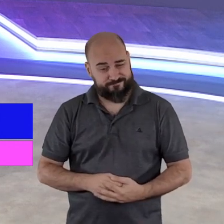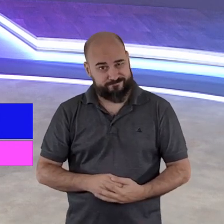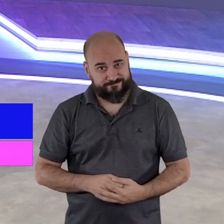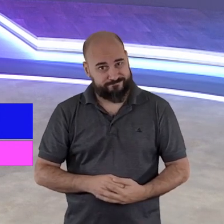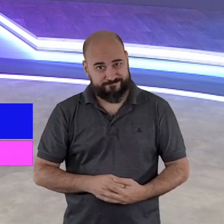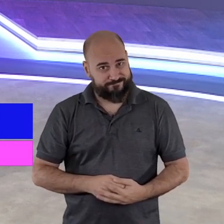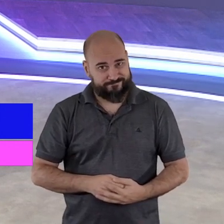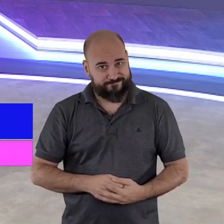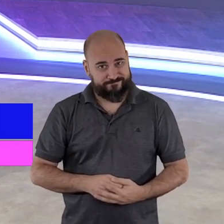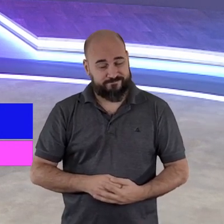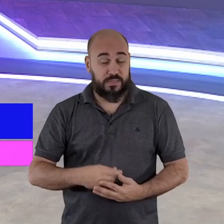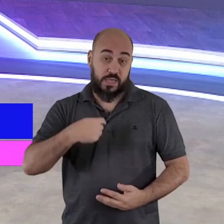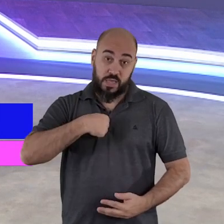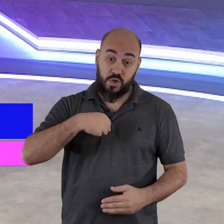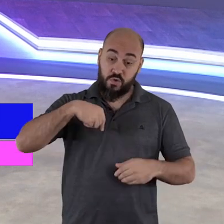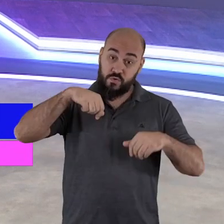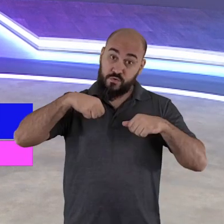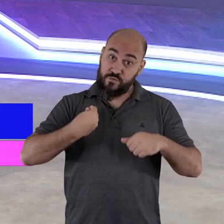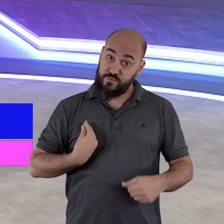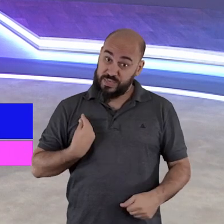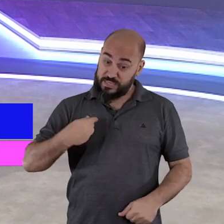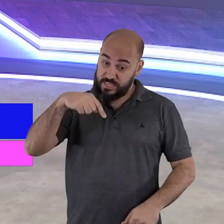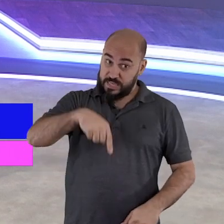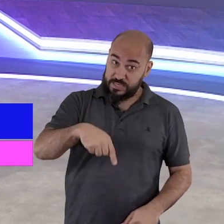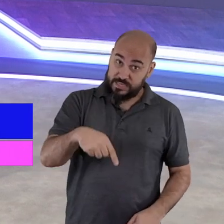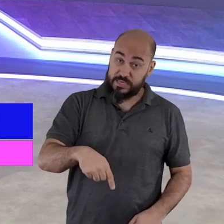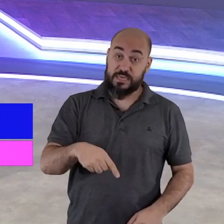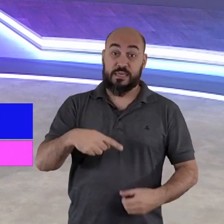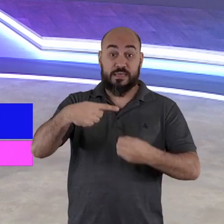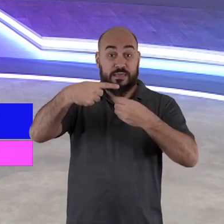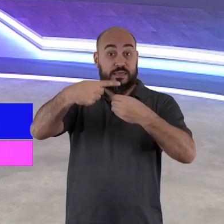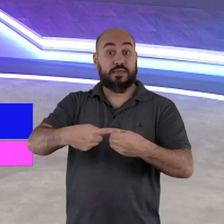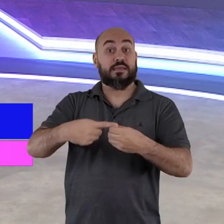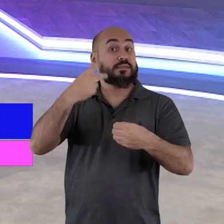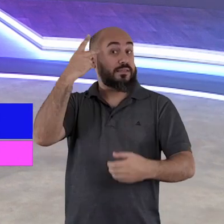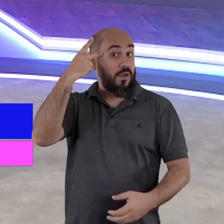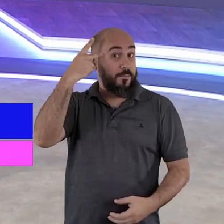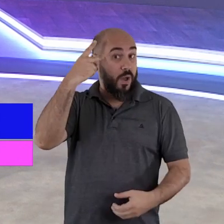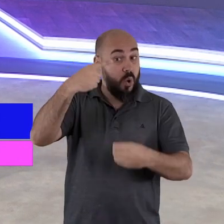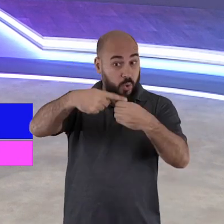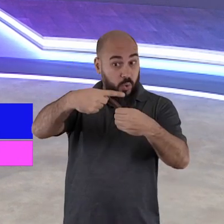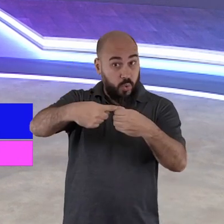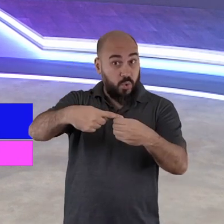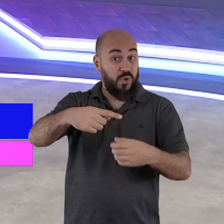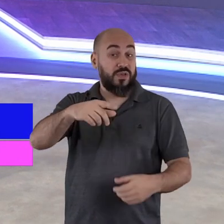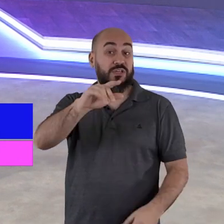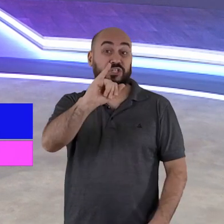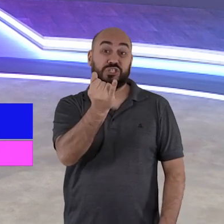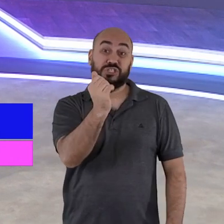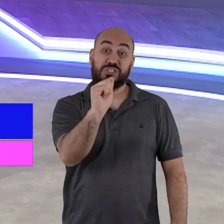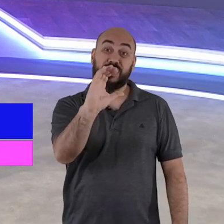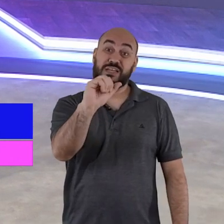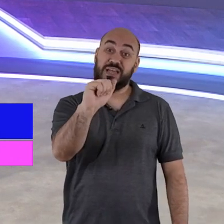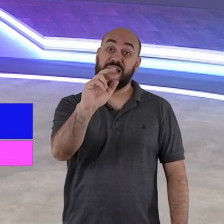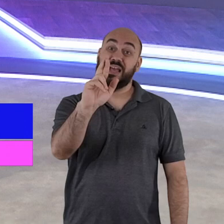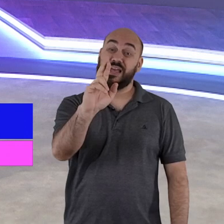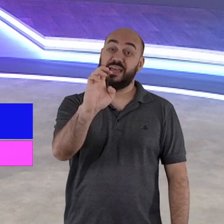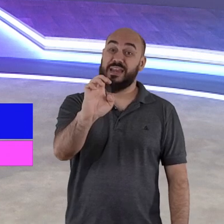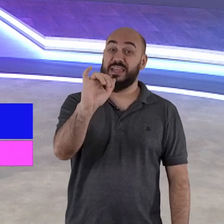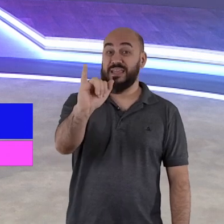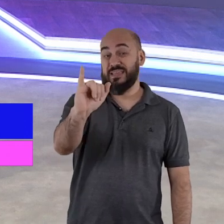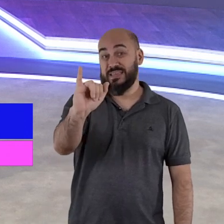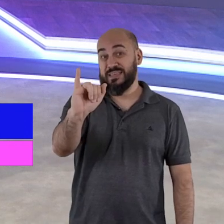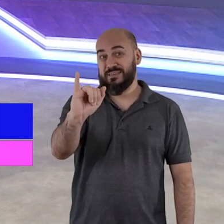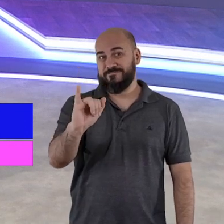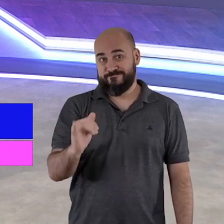está a sede da Rede Novo Tempo de Comunicação. Agora eu lhe pergunto, qualquer estrada do Brasil me traz